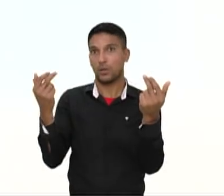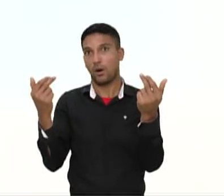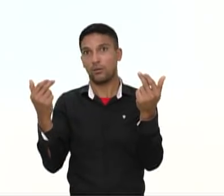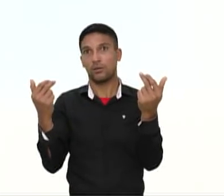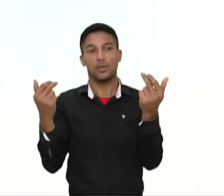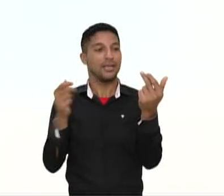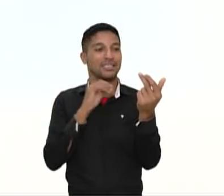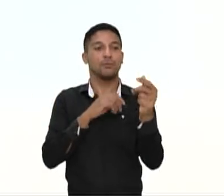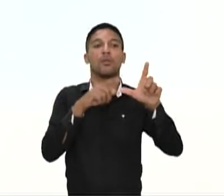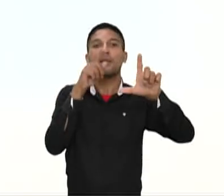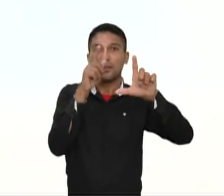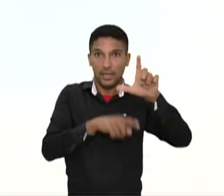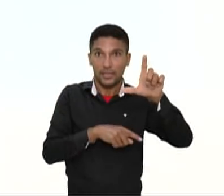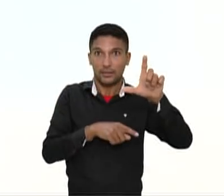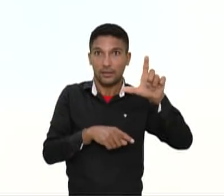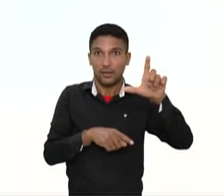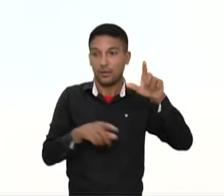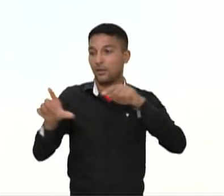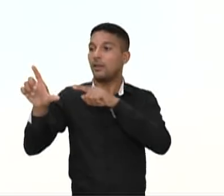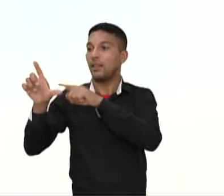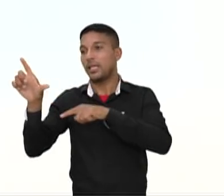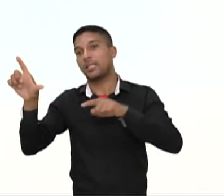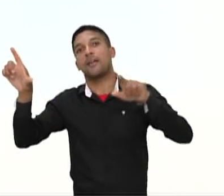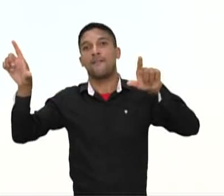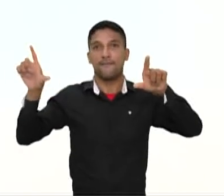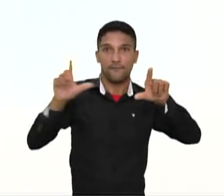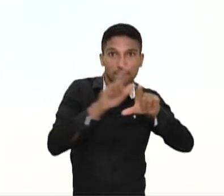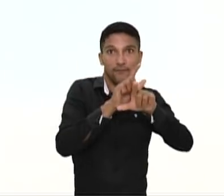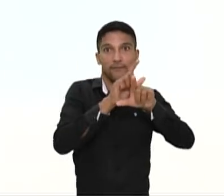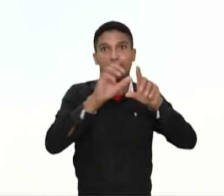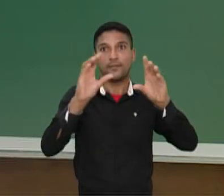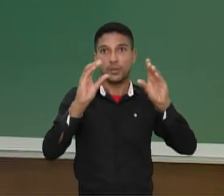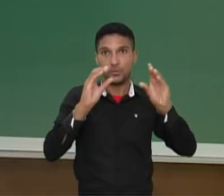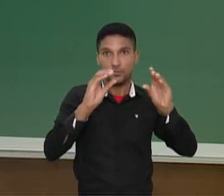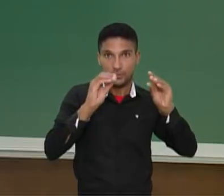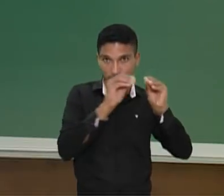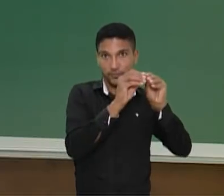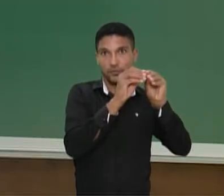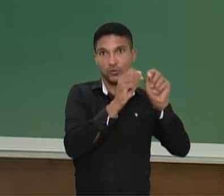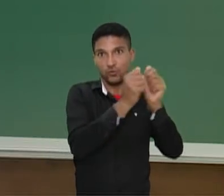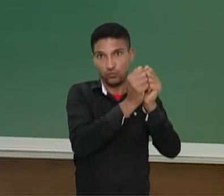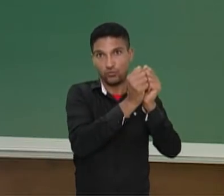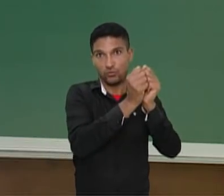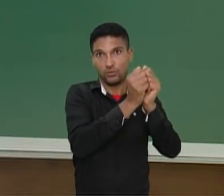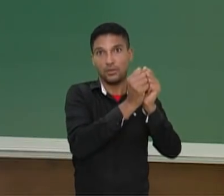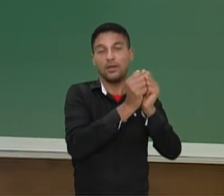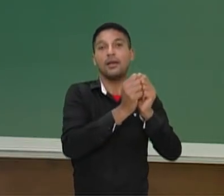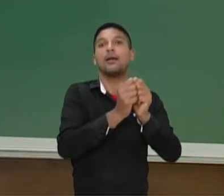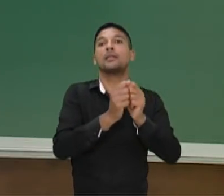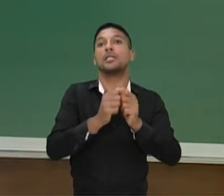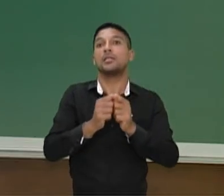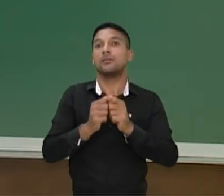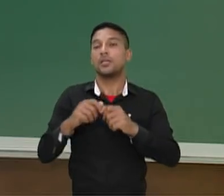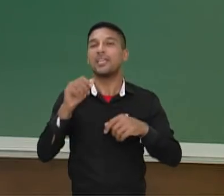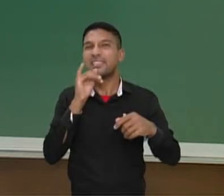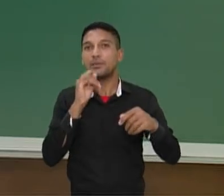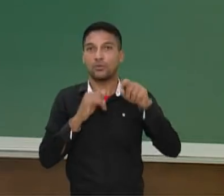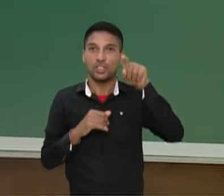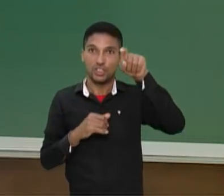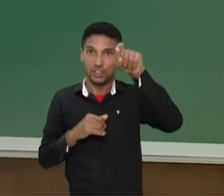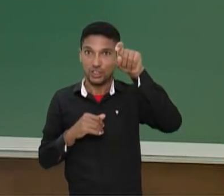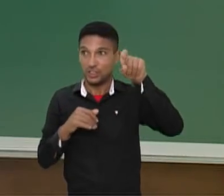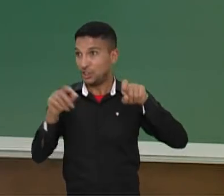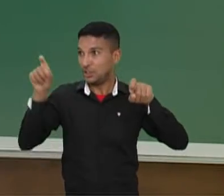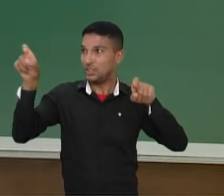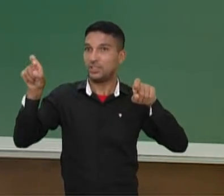letra, no caso a letra aí é x. Então, x com x e número com número. Então, vamos fazer a continha. Ó,